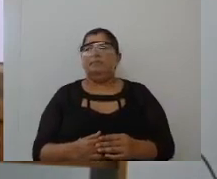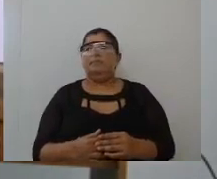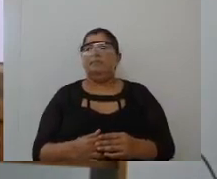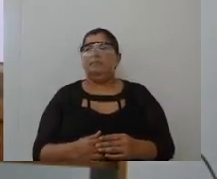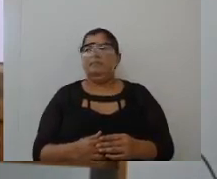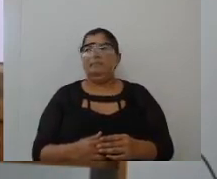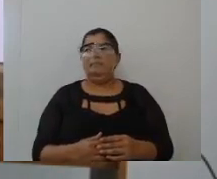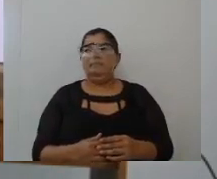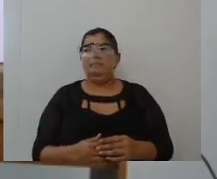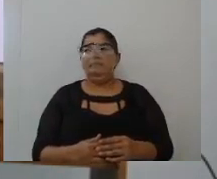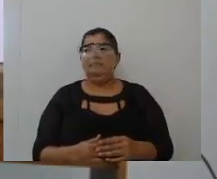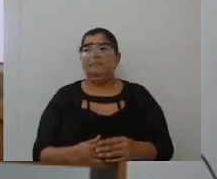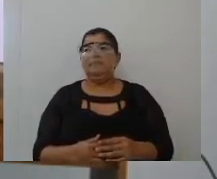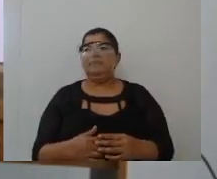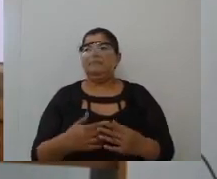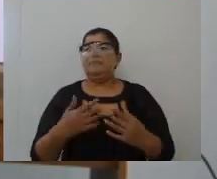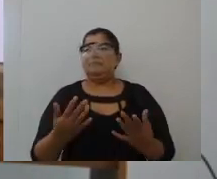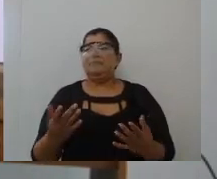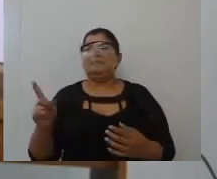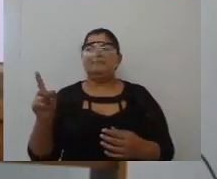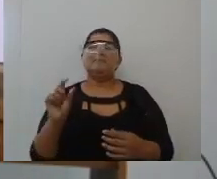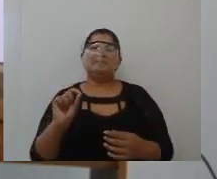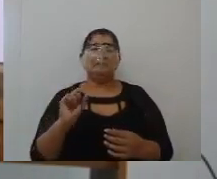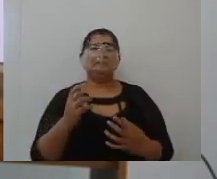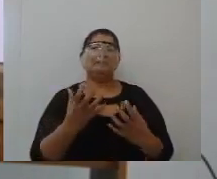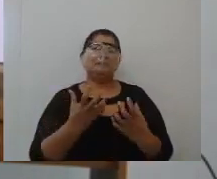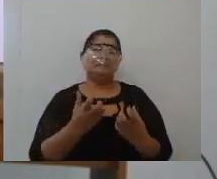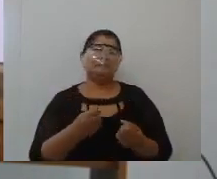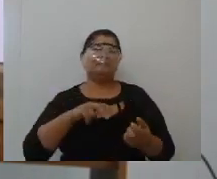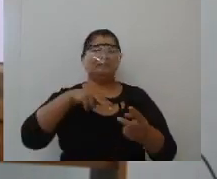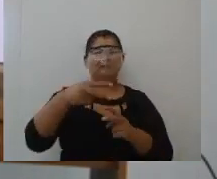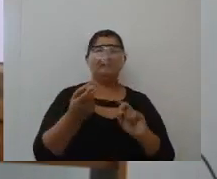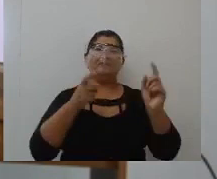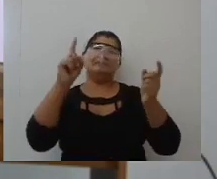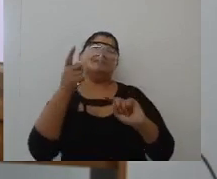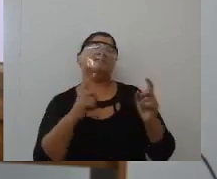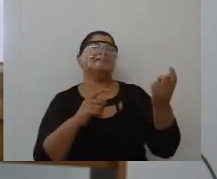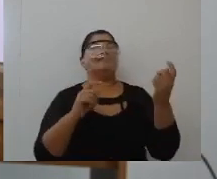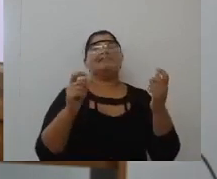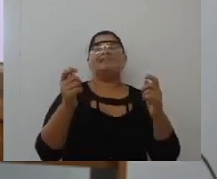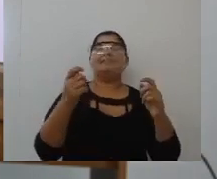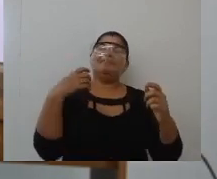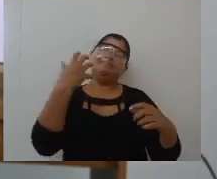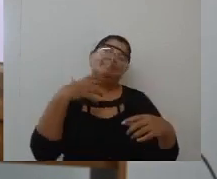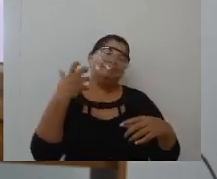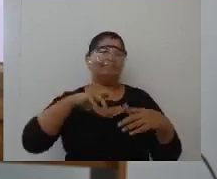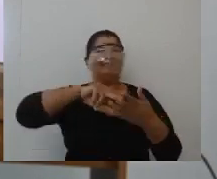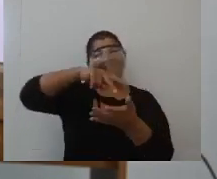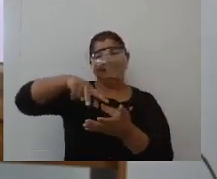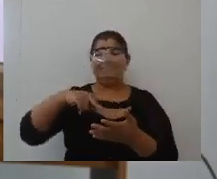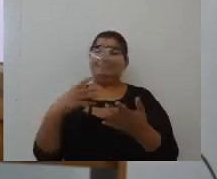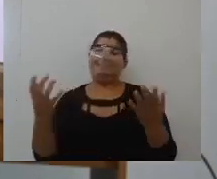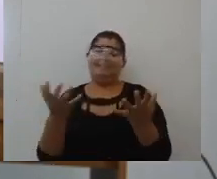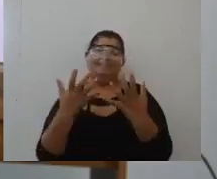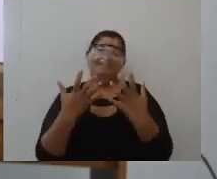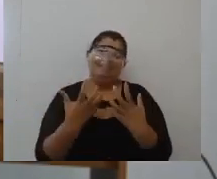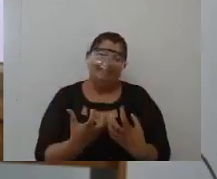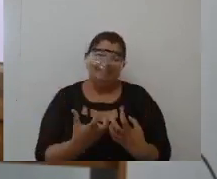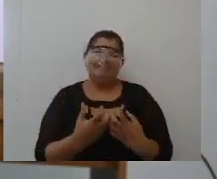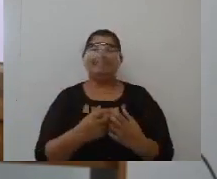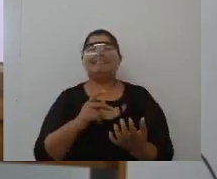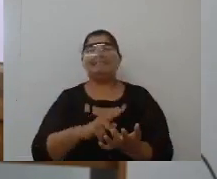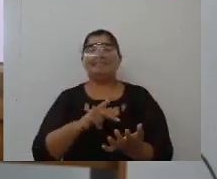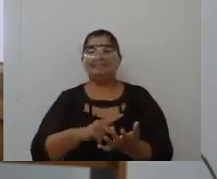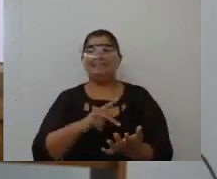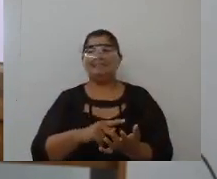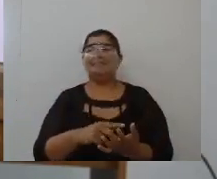embora. Gente, eu cansei, viu? Eu dancei frevo, eu dancei brega. Falta mais o quê? Cansei. Cansei de verdade. Vamos